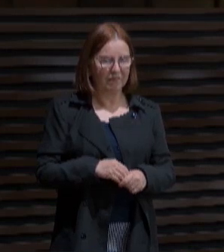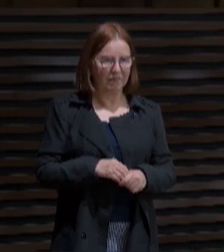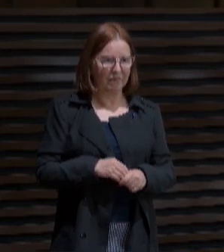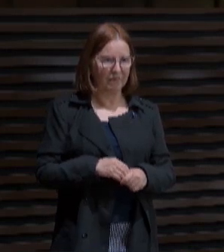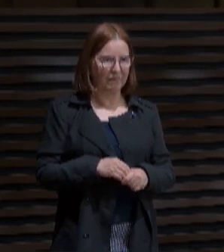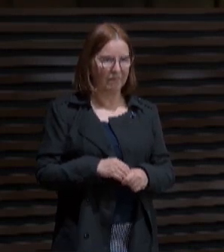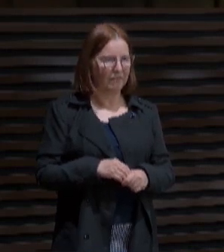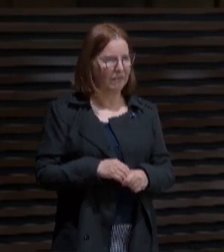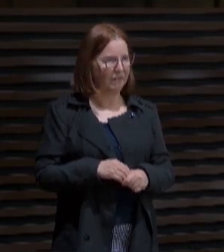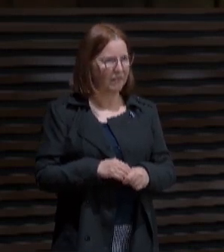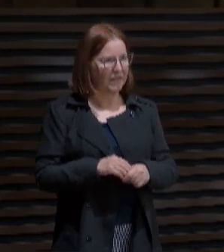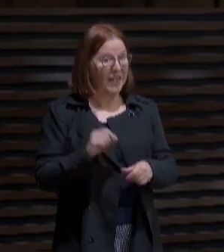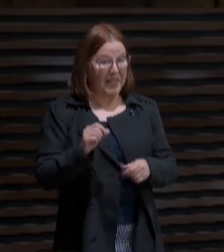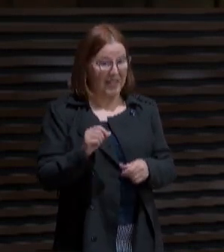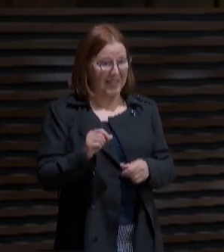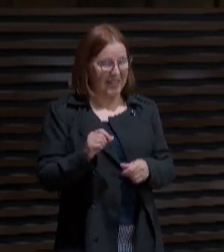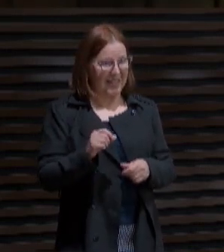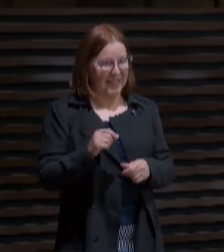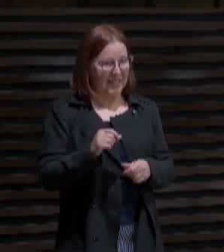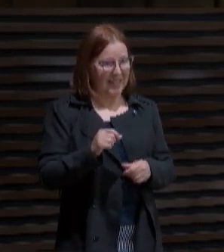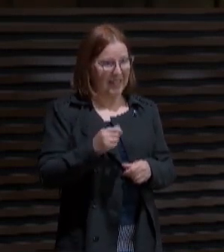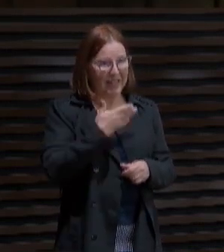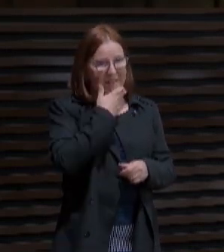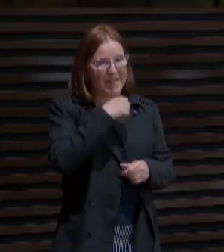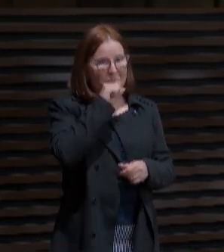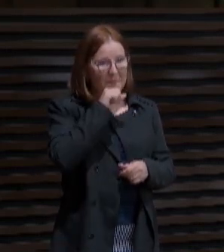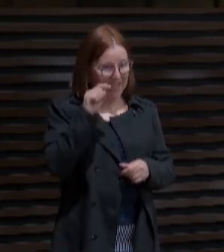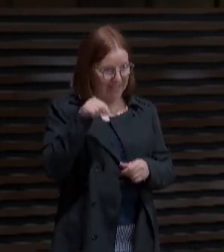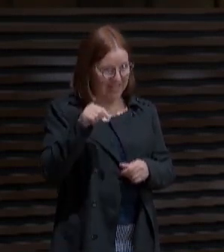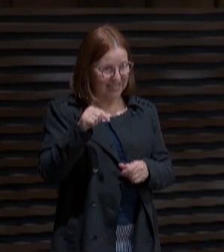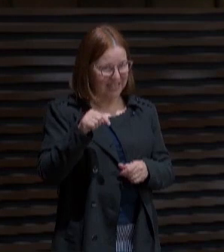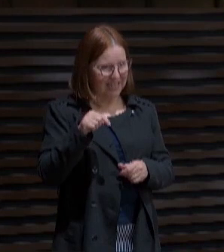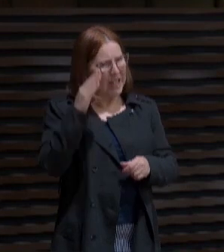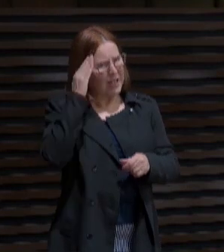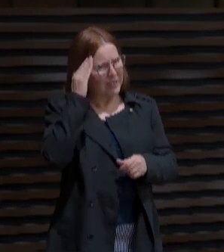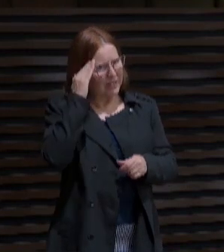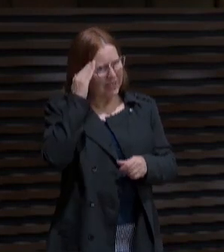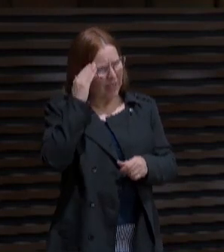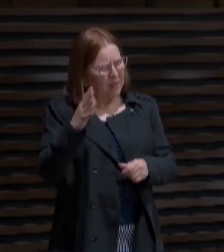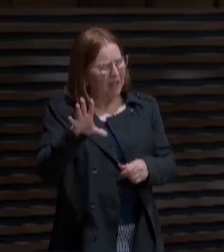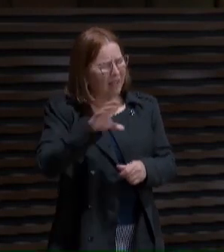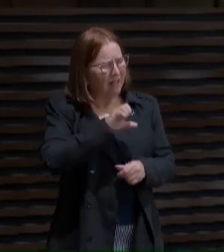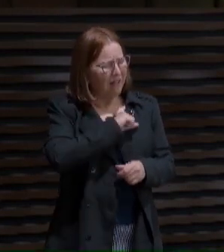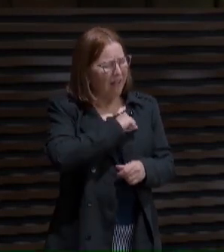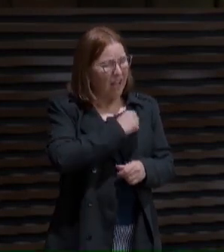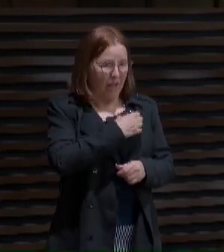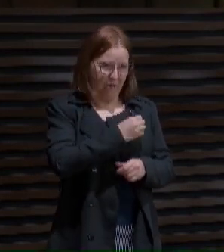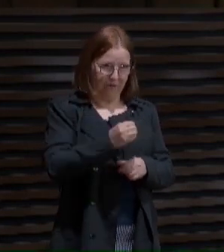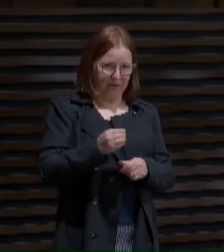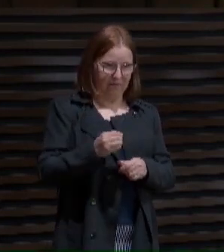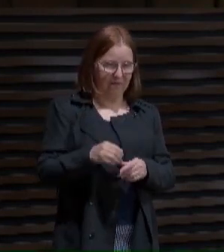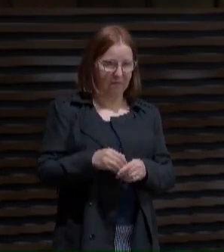Quem é pai aqui sabe o quanto ama seu filho. Agora imagina